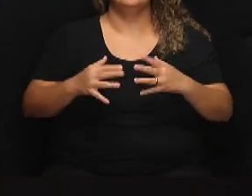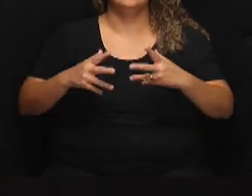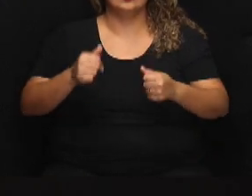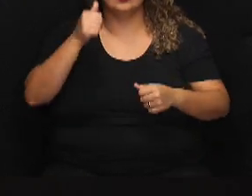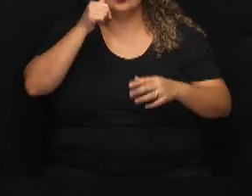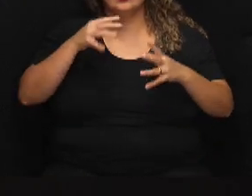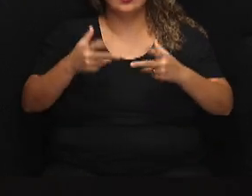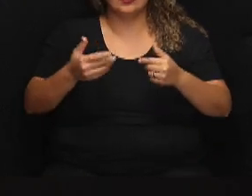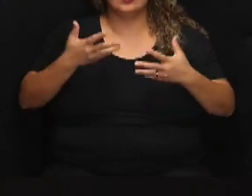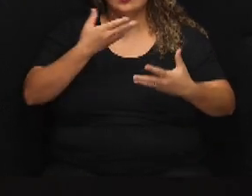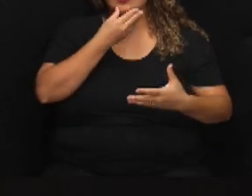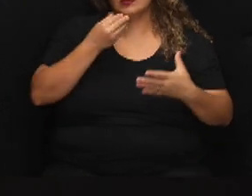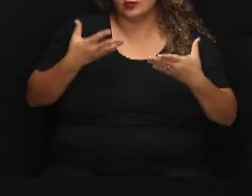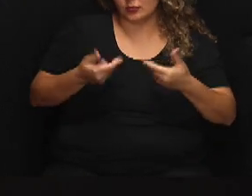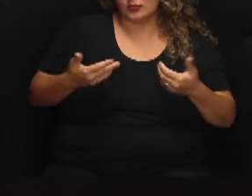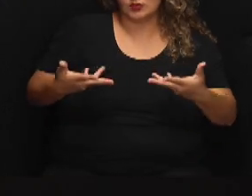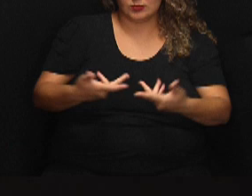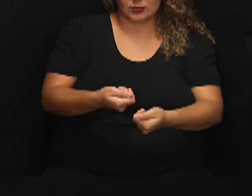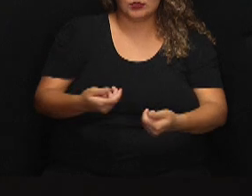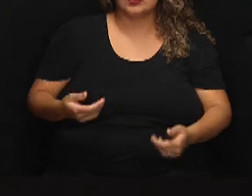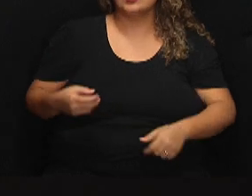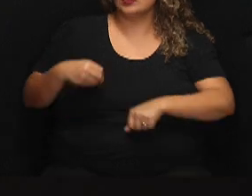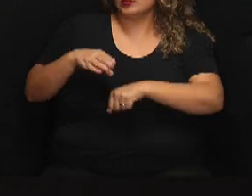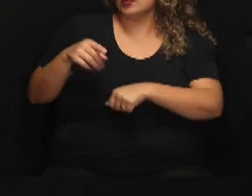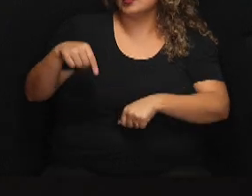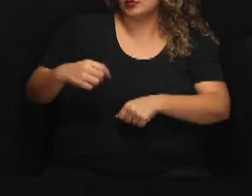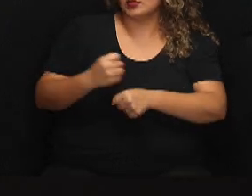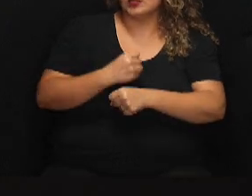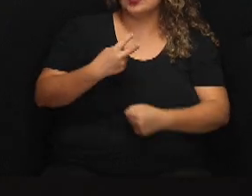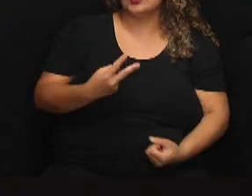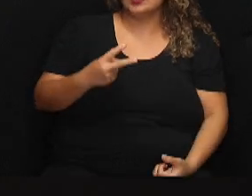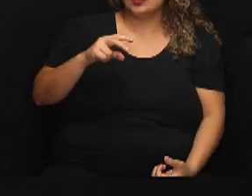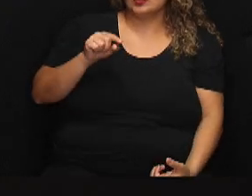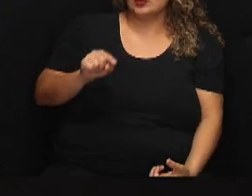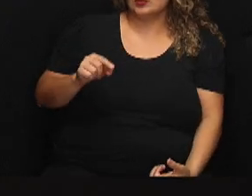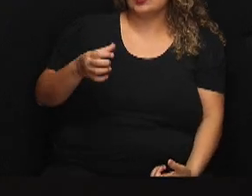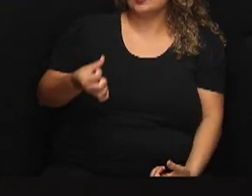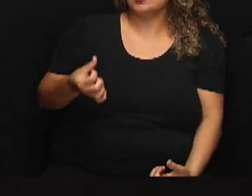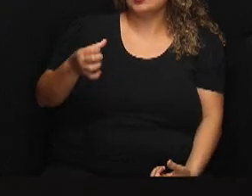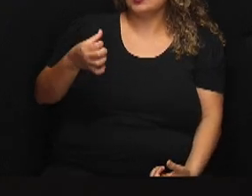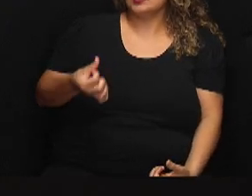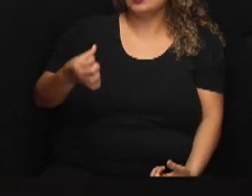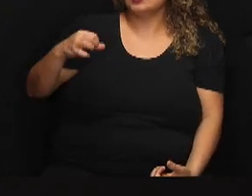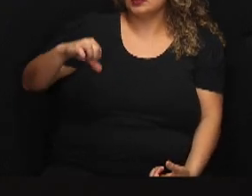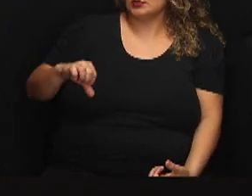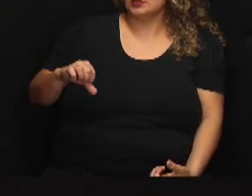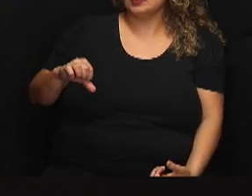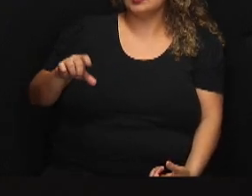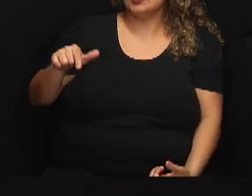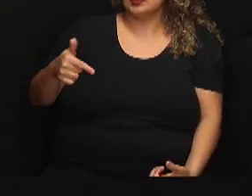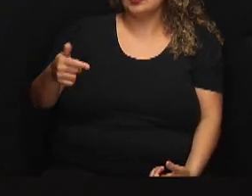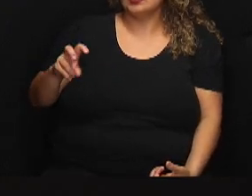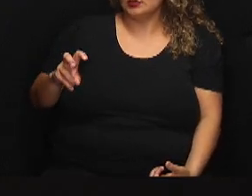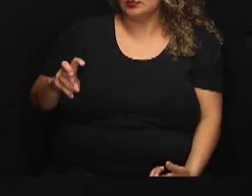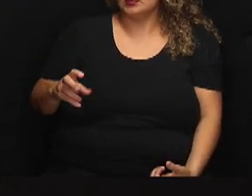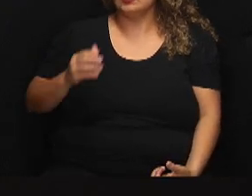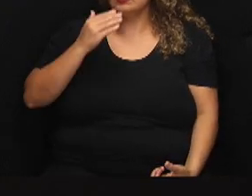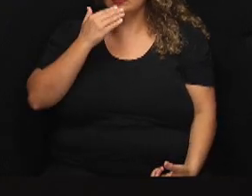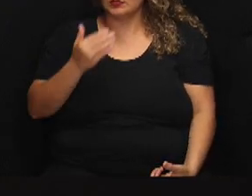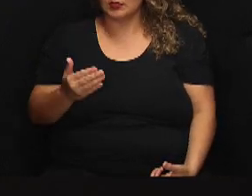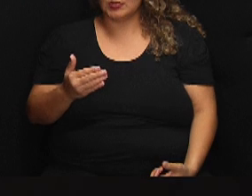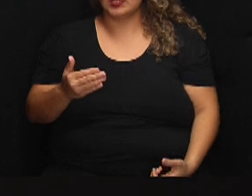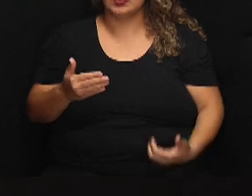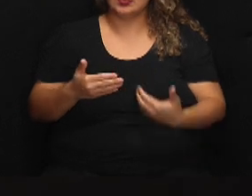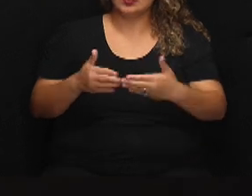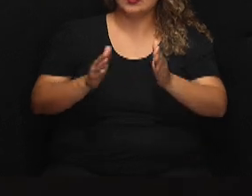e todos. E uma indicação deste ano, a número 2669 da senhora, solicita a abertura de